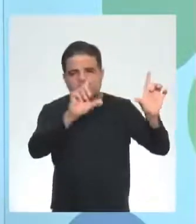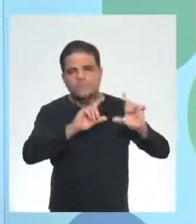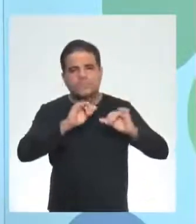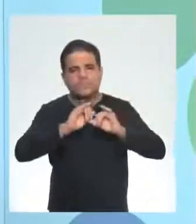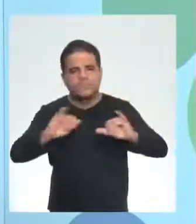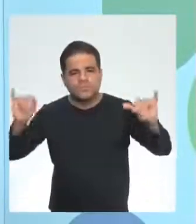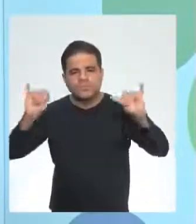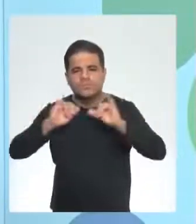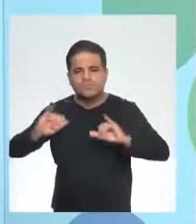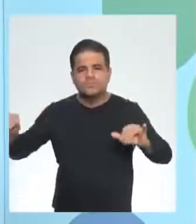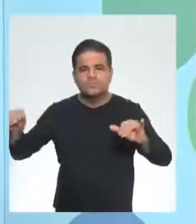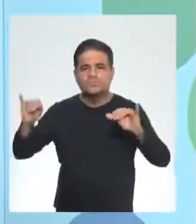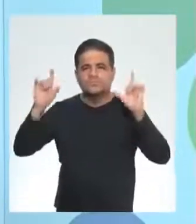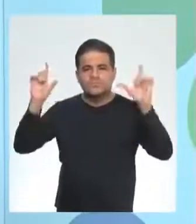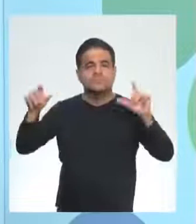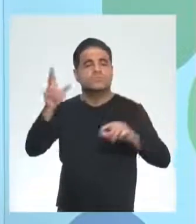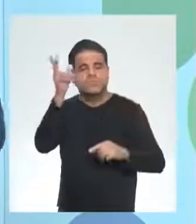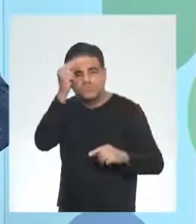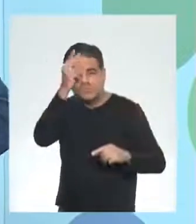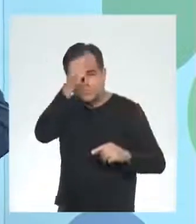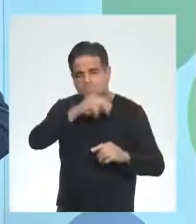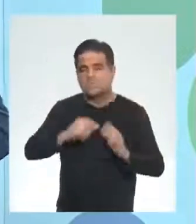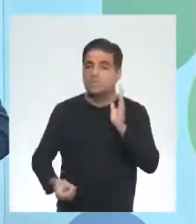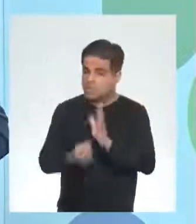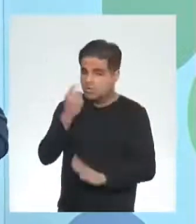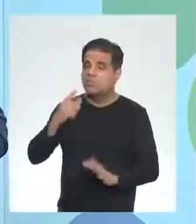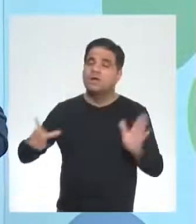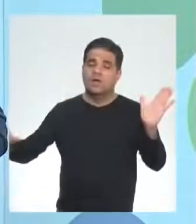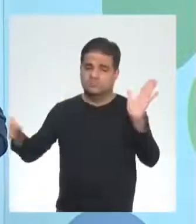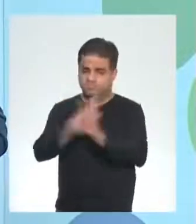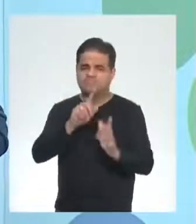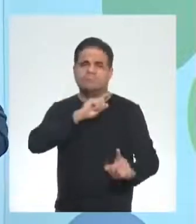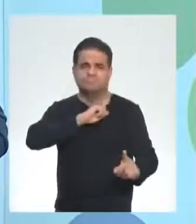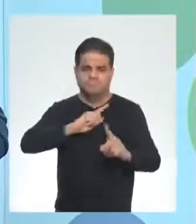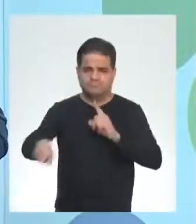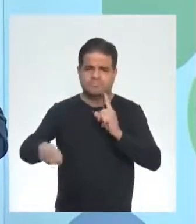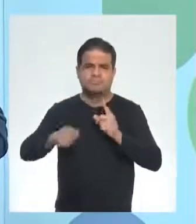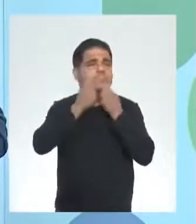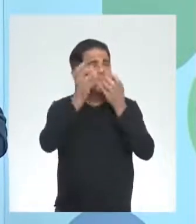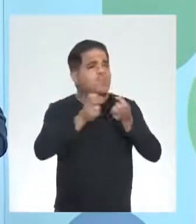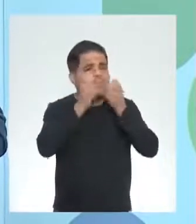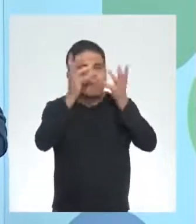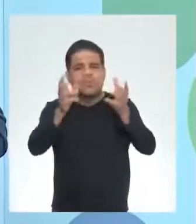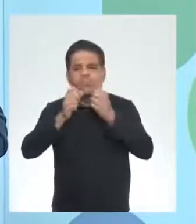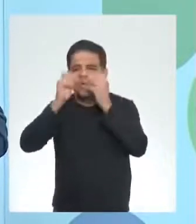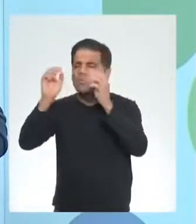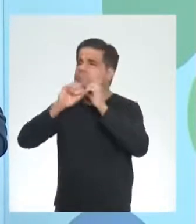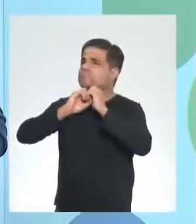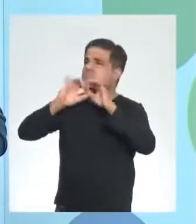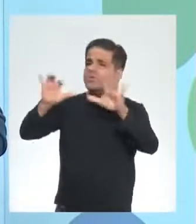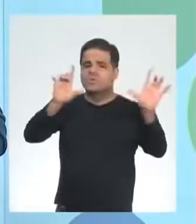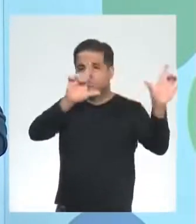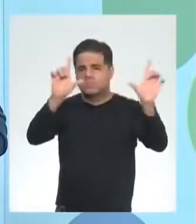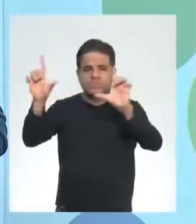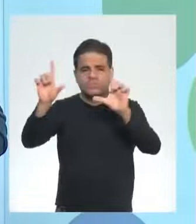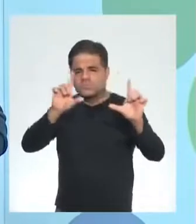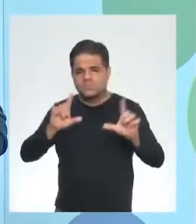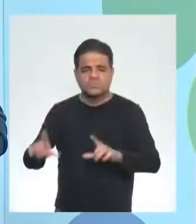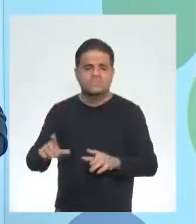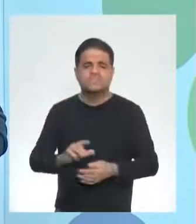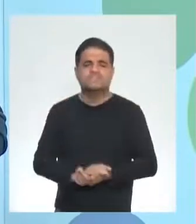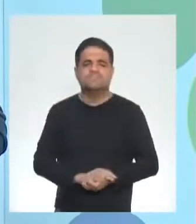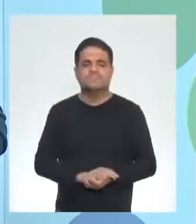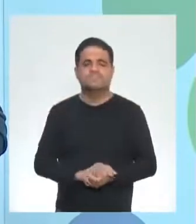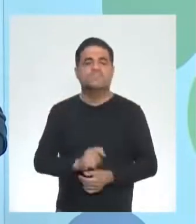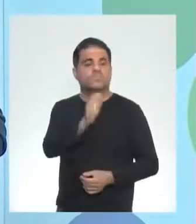excesso o prefeito, ele na época fez uma lei para proibir esse excesso de informação aí, né, no caso. Exato, o pessoal está falando aqui, né?